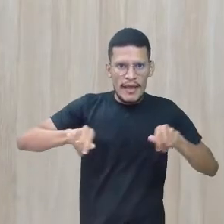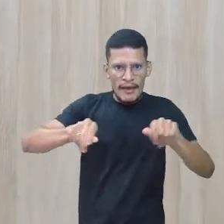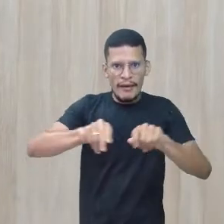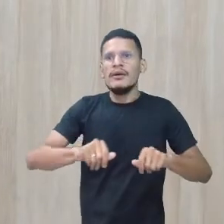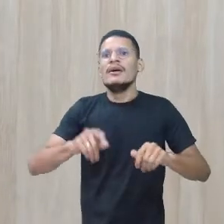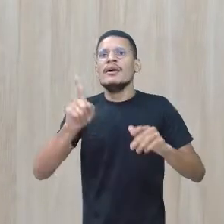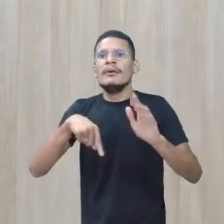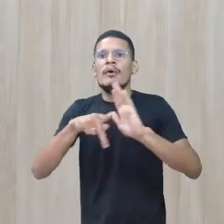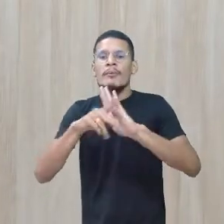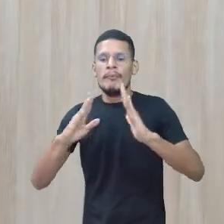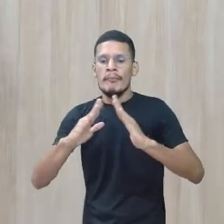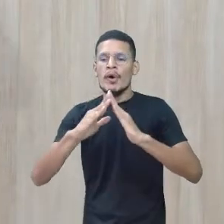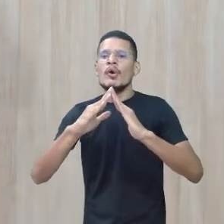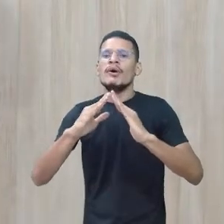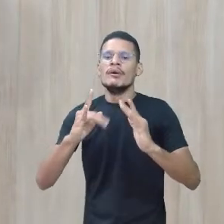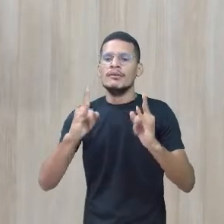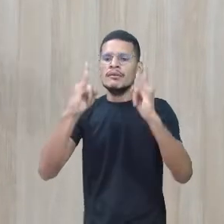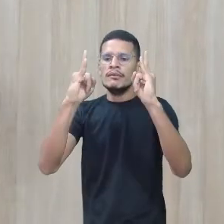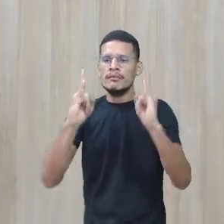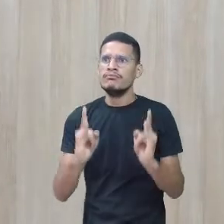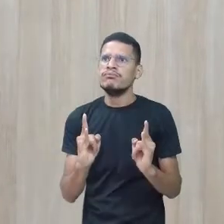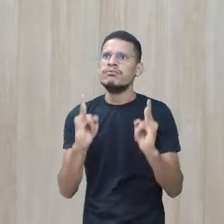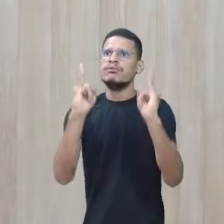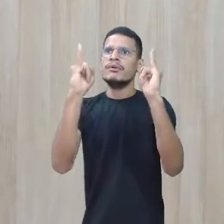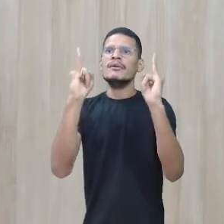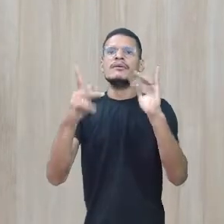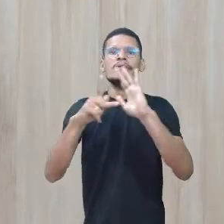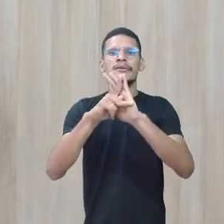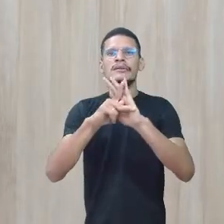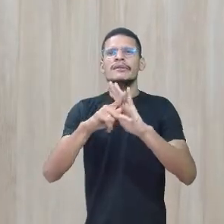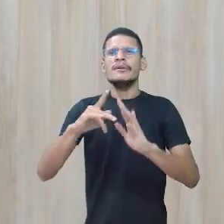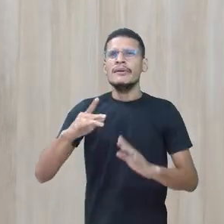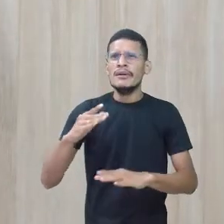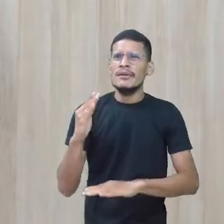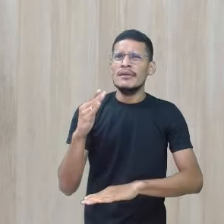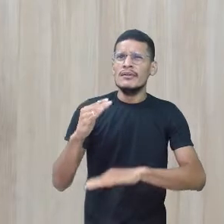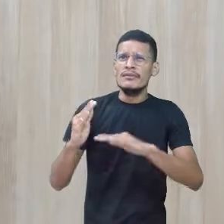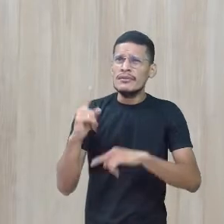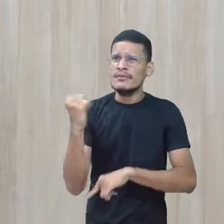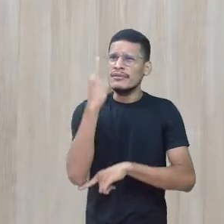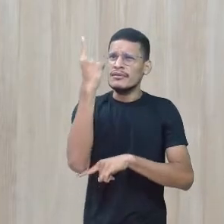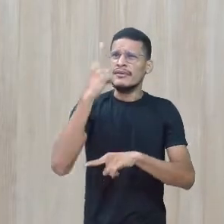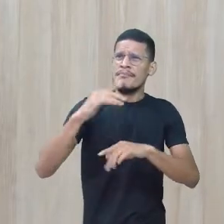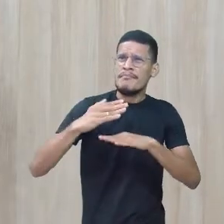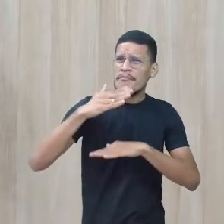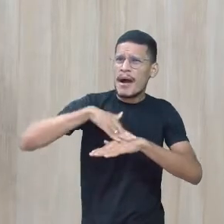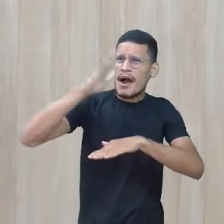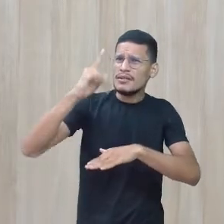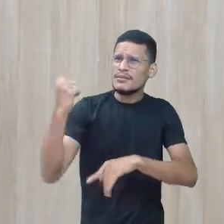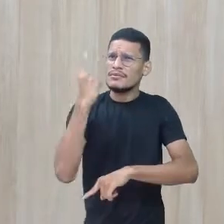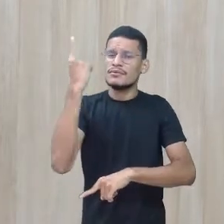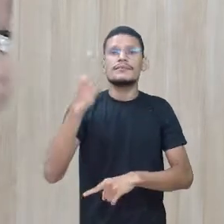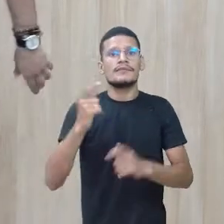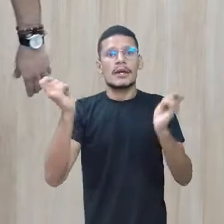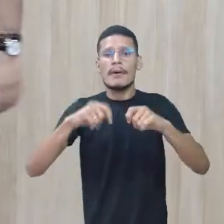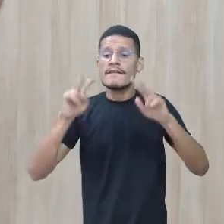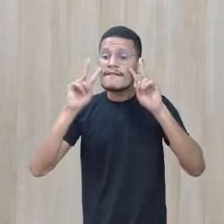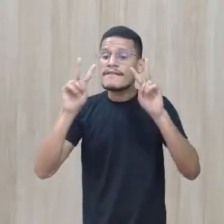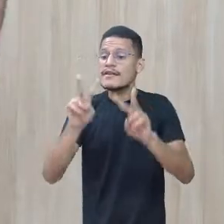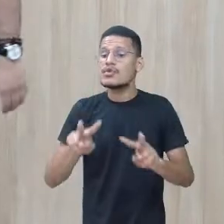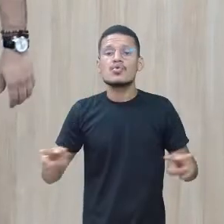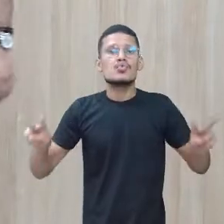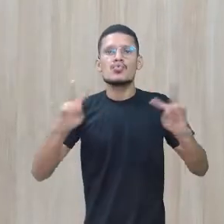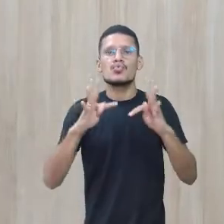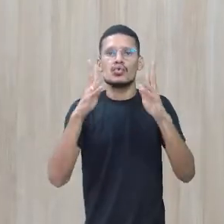mais elevado para que ele pudesse ter toda uma visualização de todo o seu domínio.